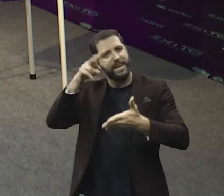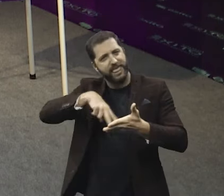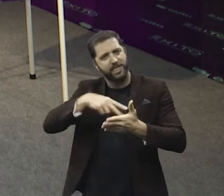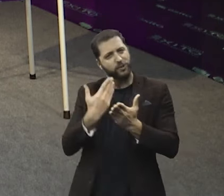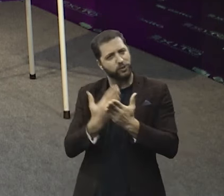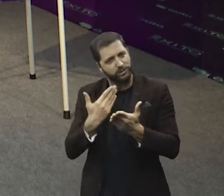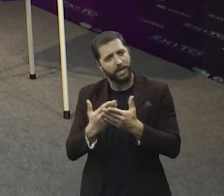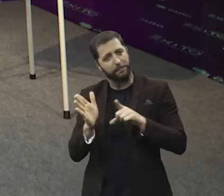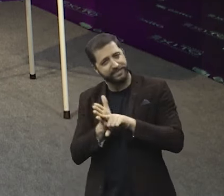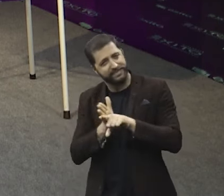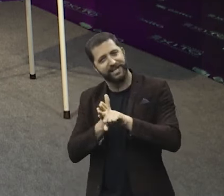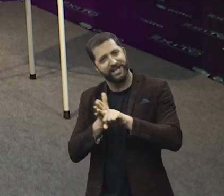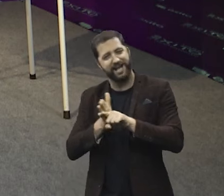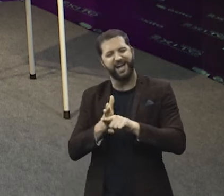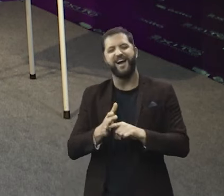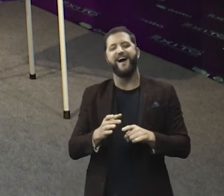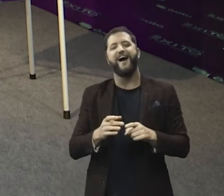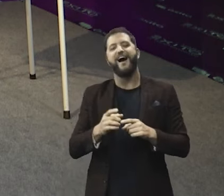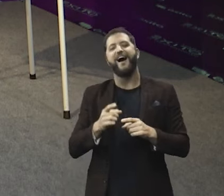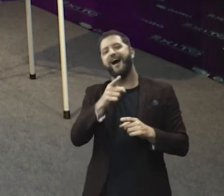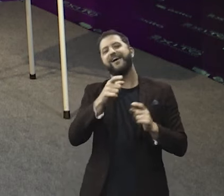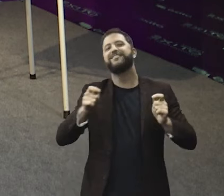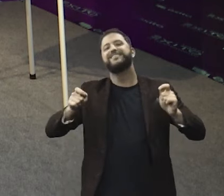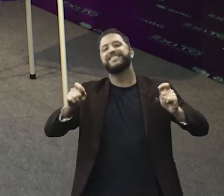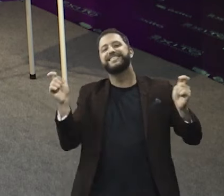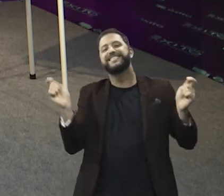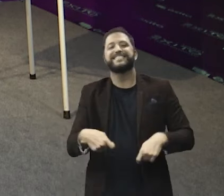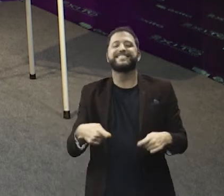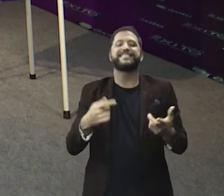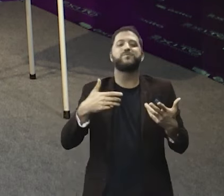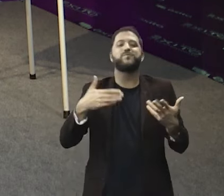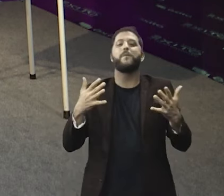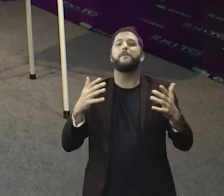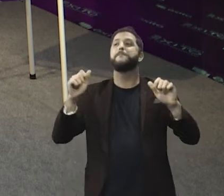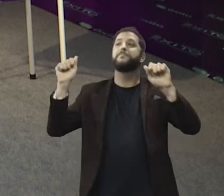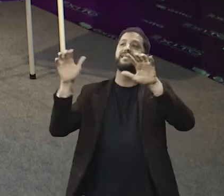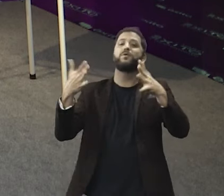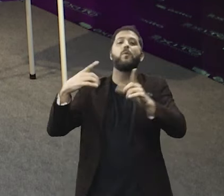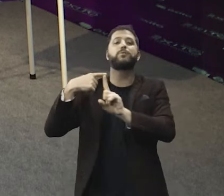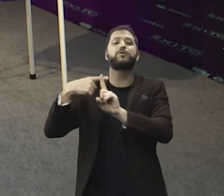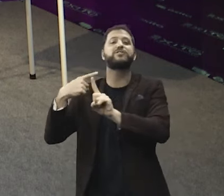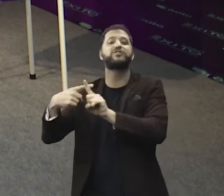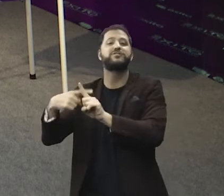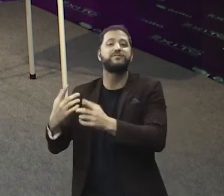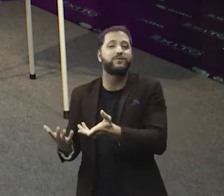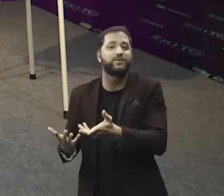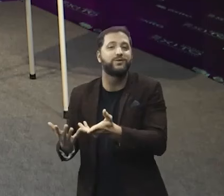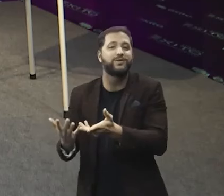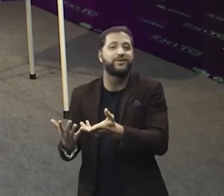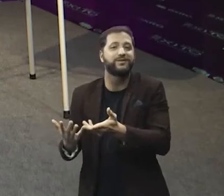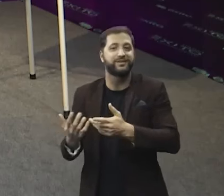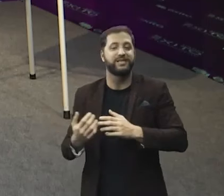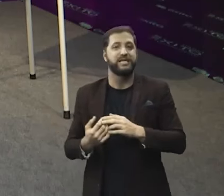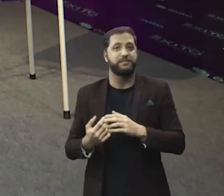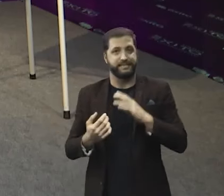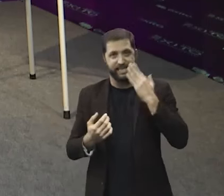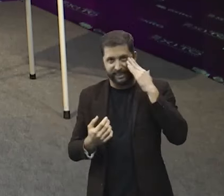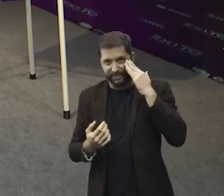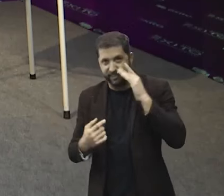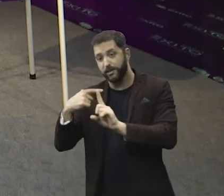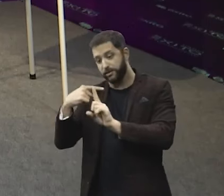vai verificar Quais são as bênçãos Mas para que eu entenda as bênçãos eu preciso também compreender que existem